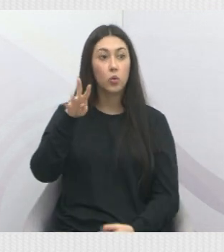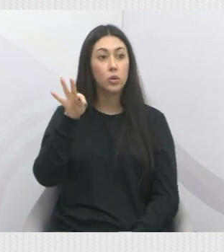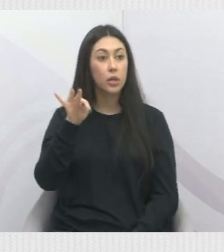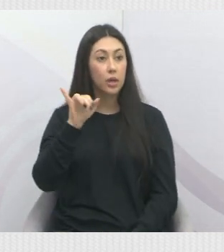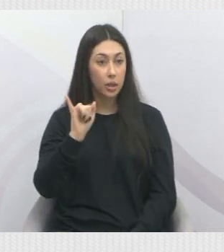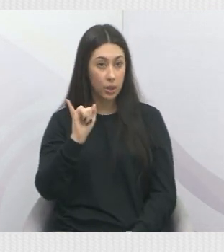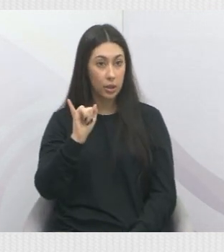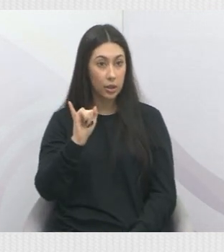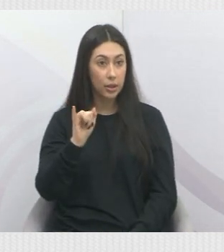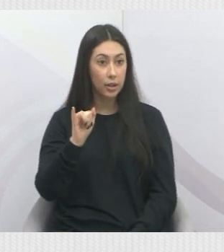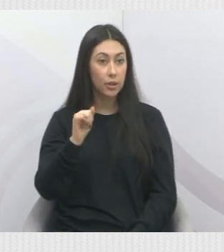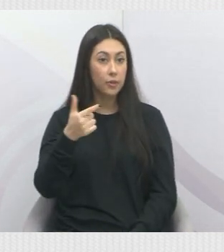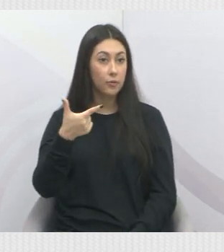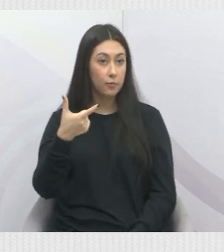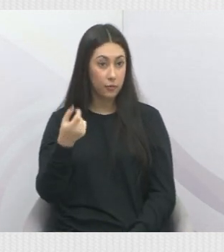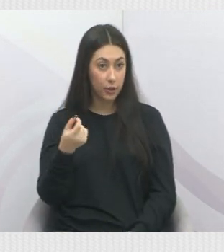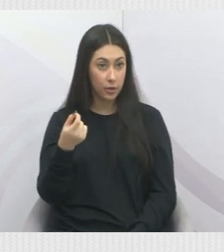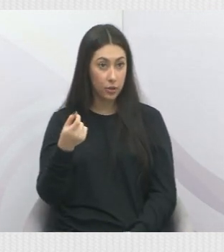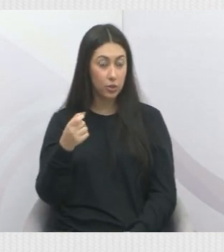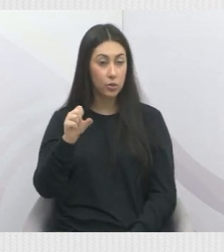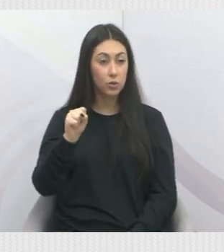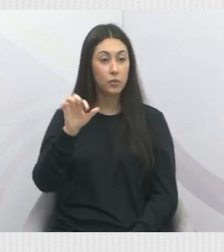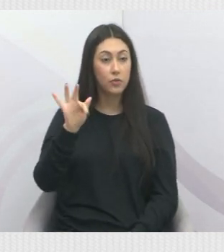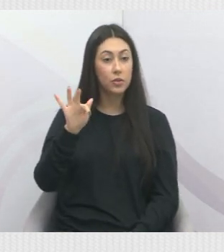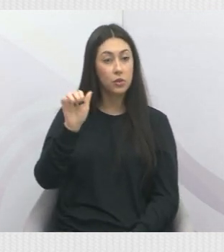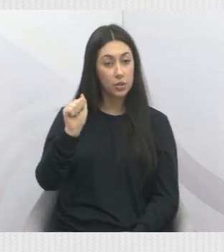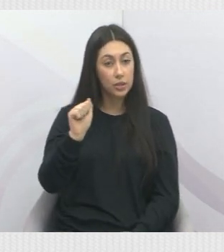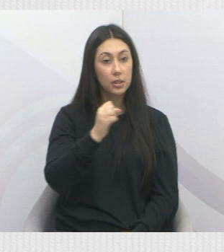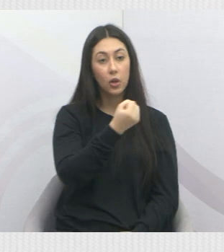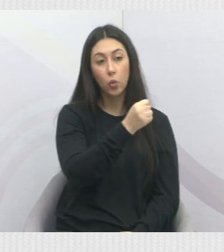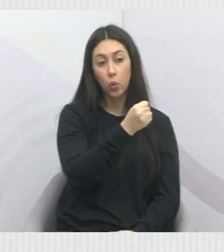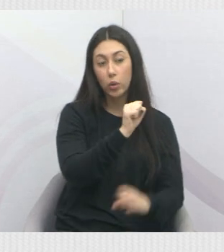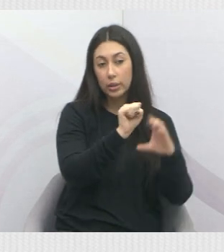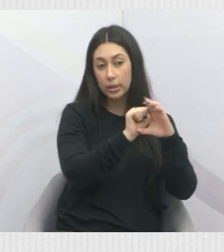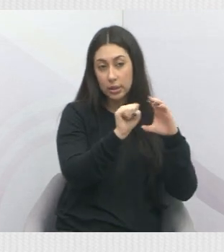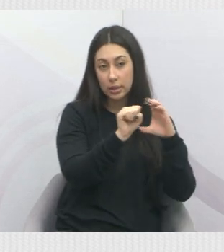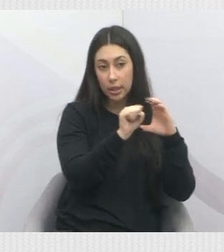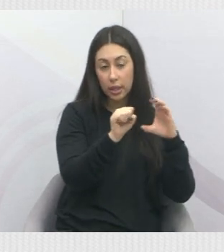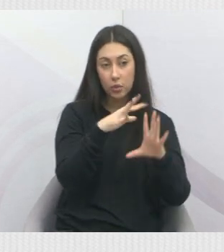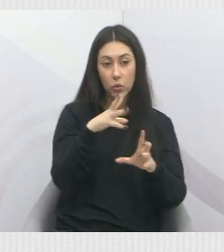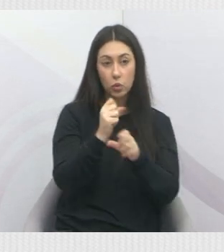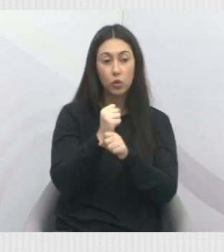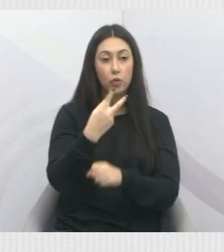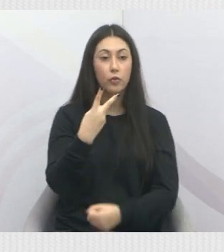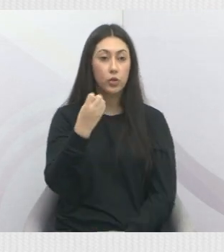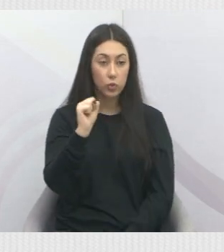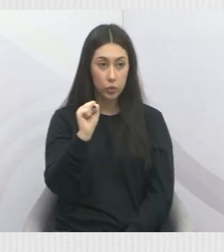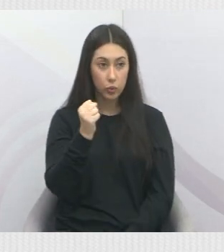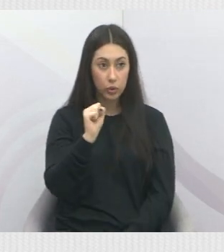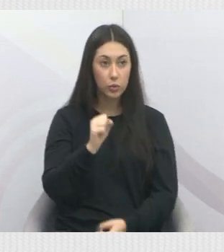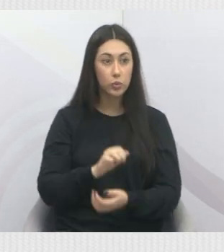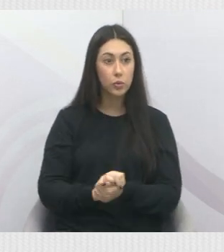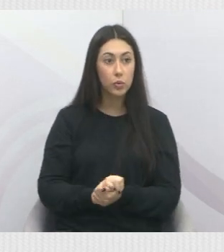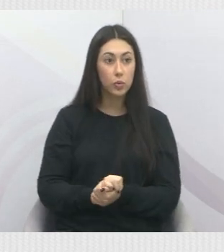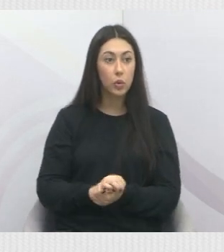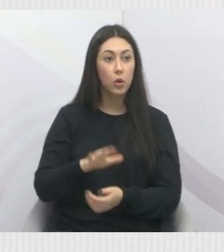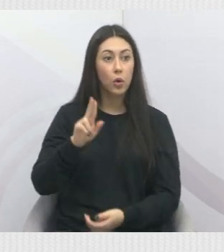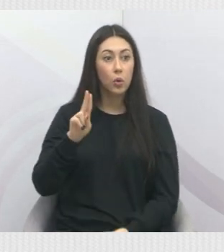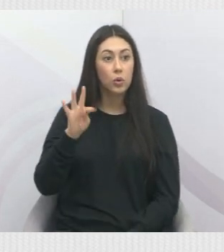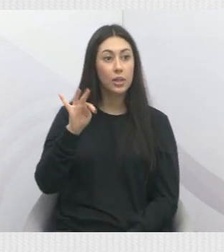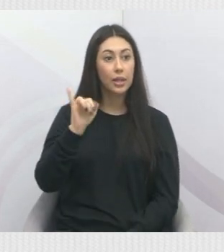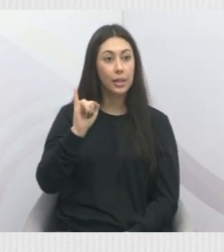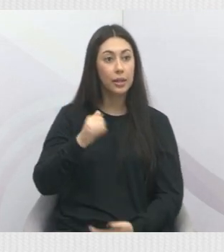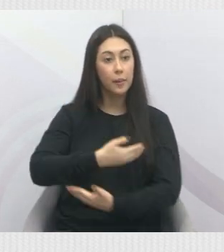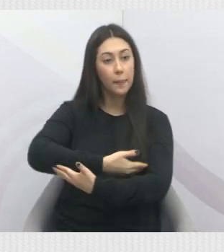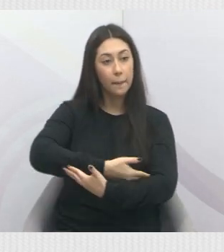intensiva, 20 no Hospital São Francisco e 8 na Santa Casa, totalizando 28. UTI neonatal, 10 no